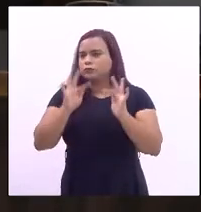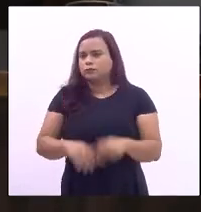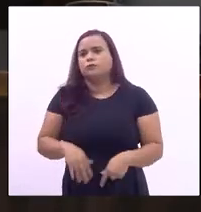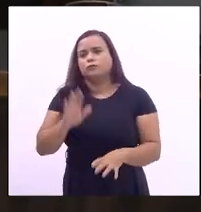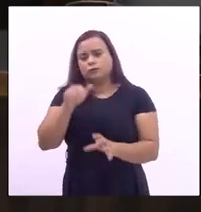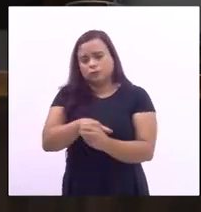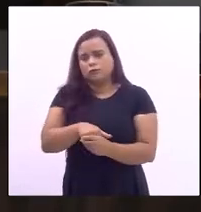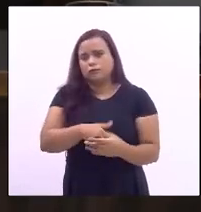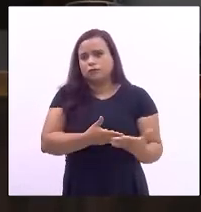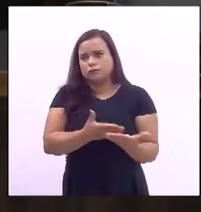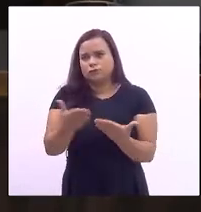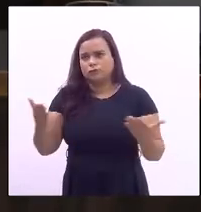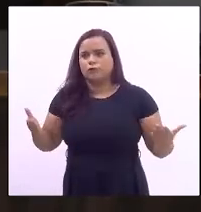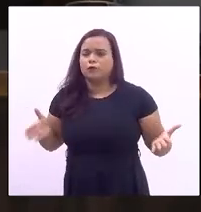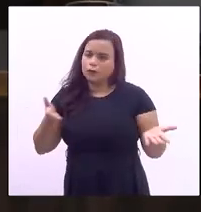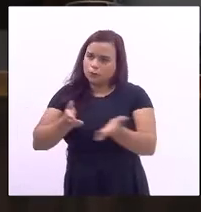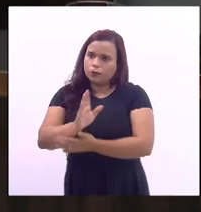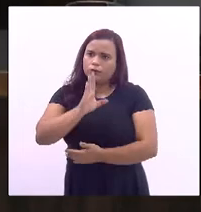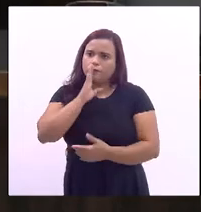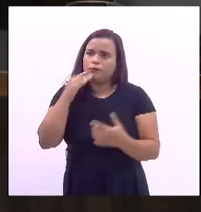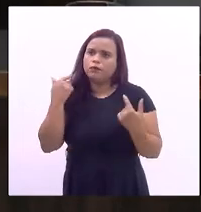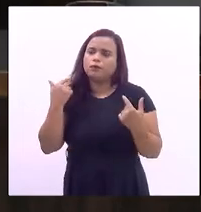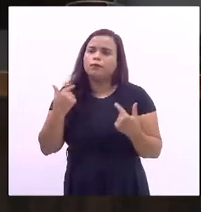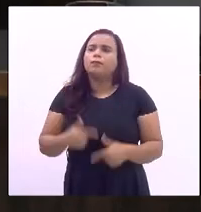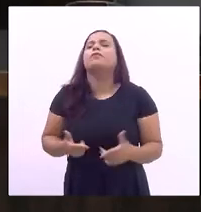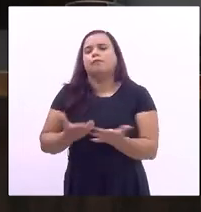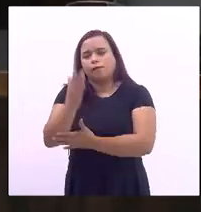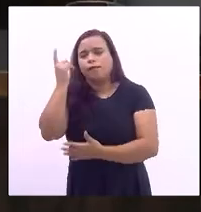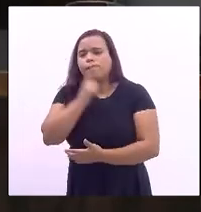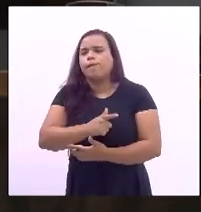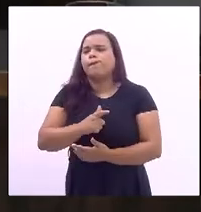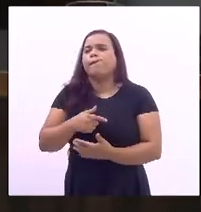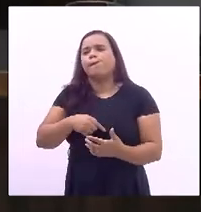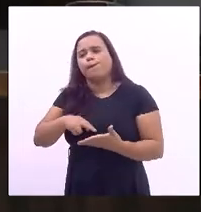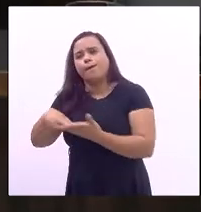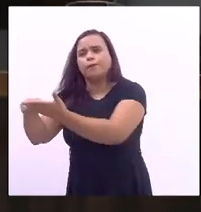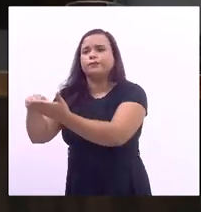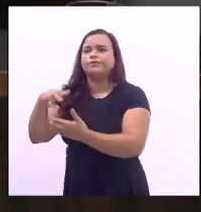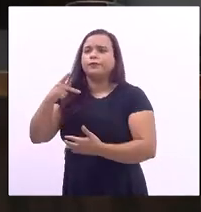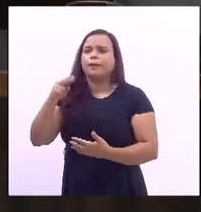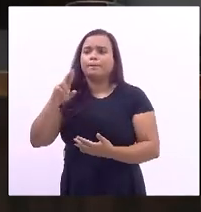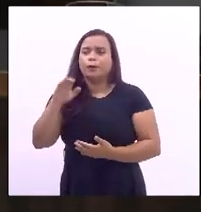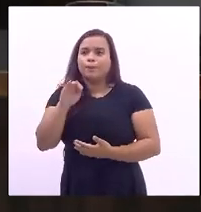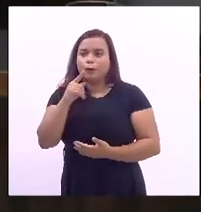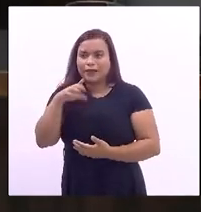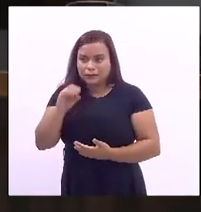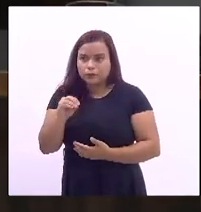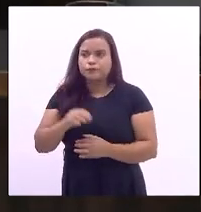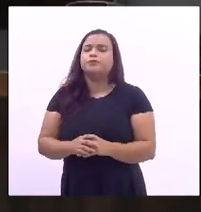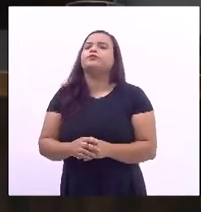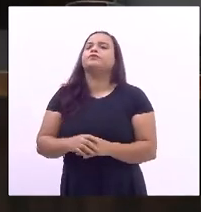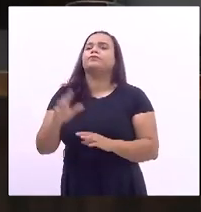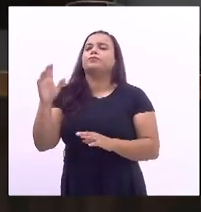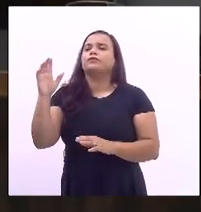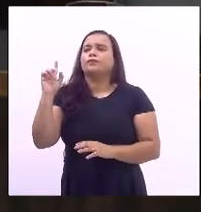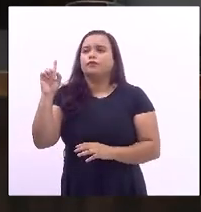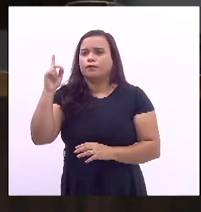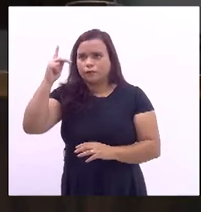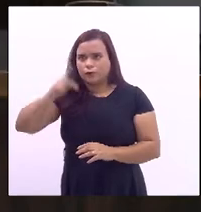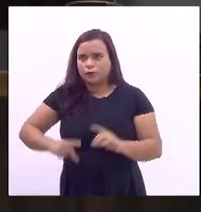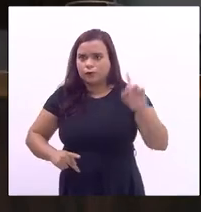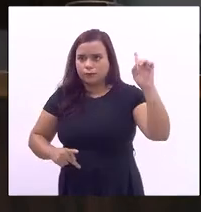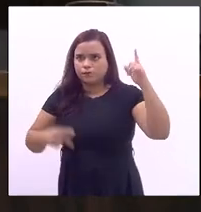encerrada a discussão e votação dos que aprovam a permanência ambição aprovado vai à promulgação projeto de resolução 972